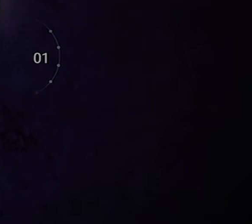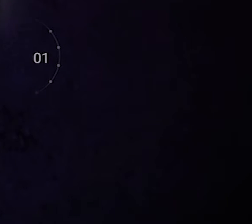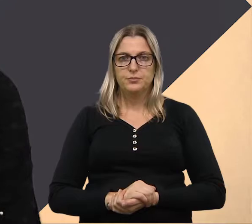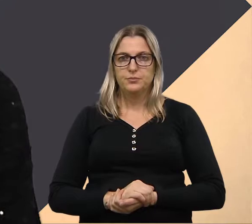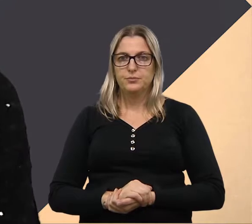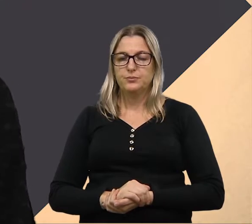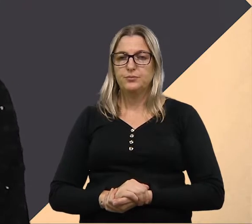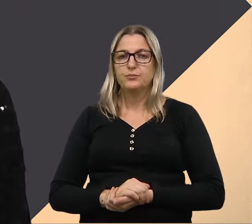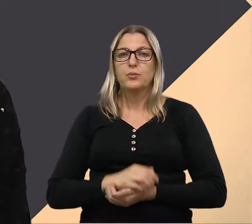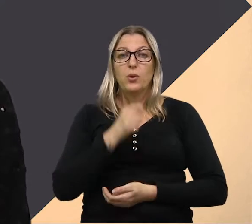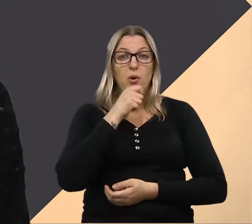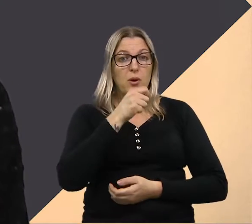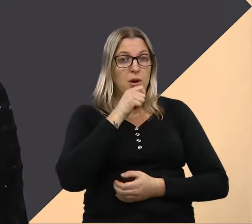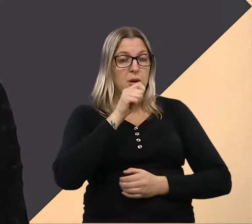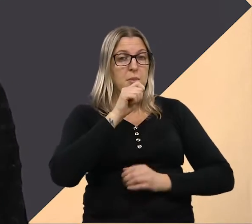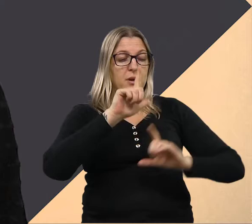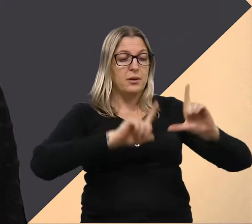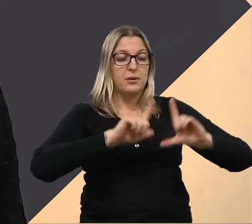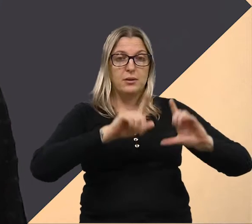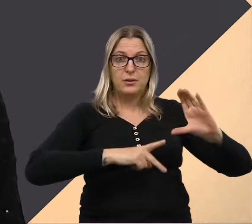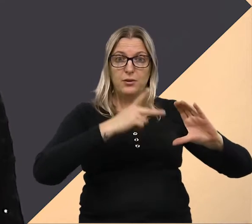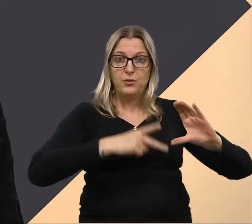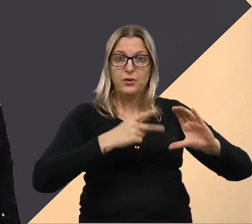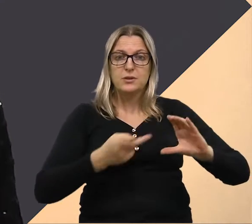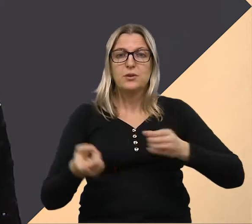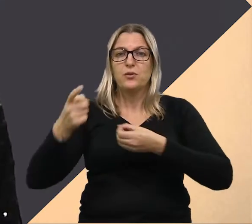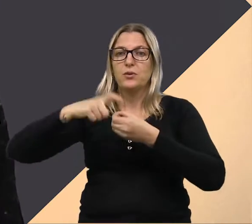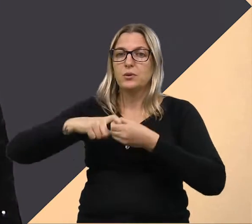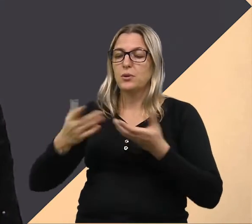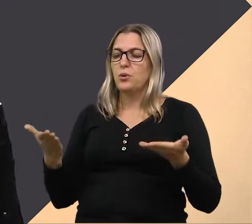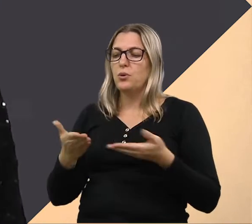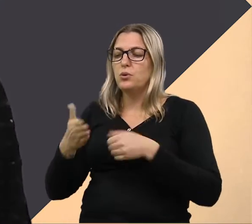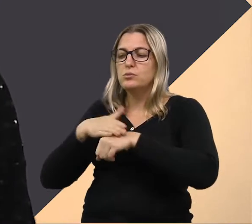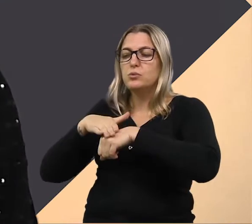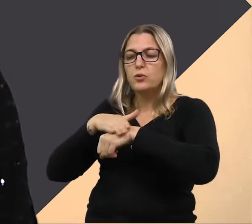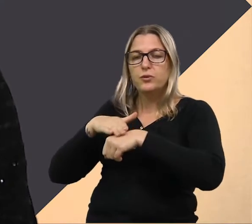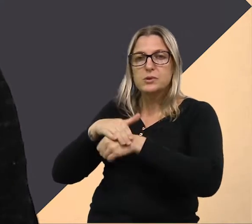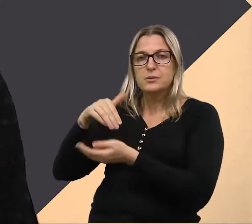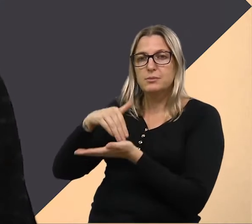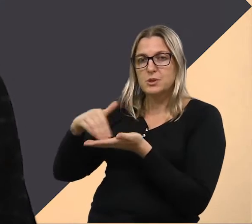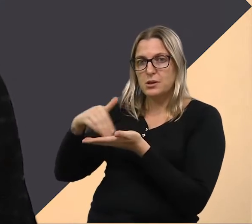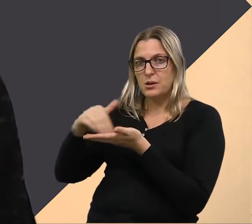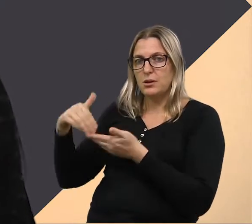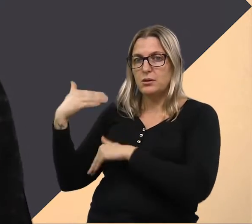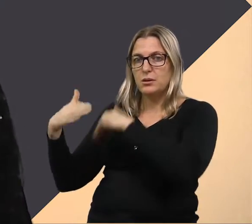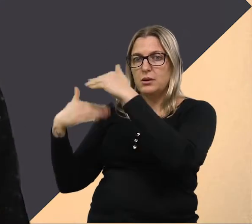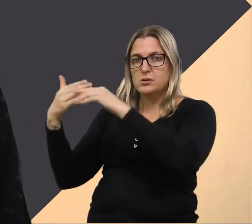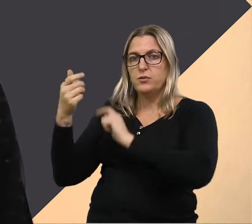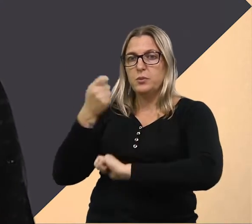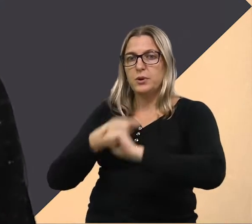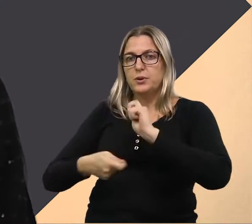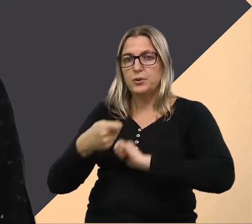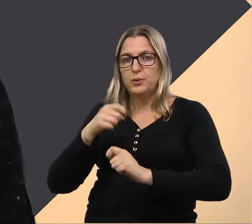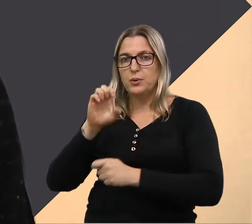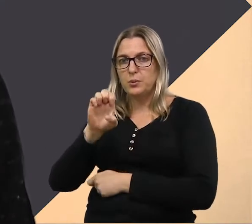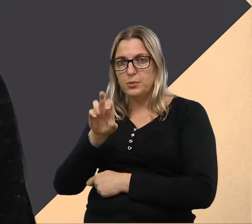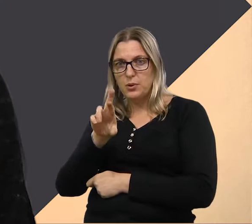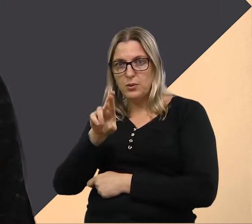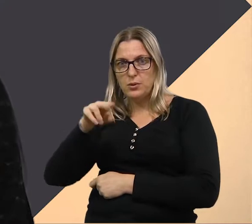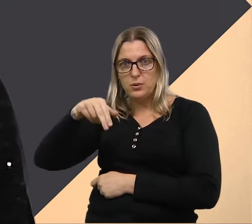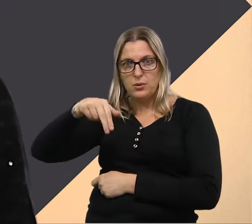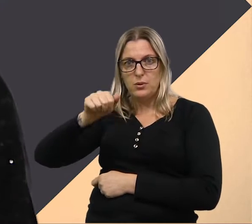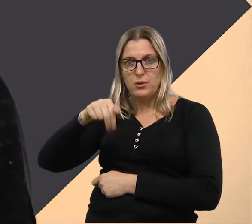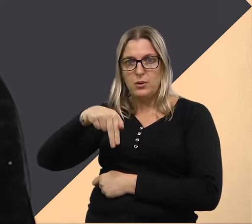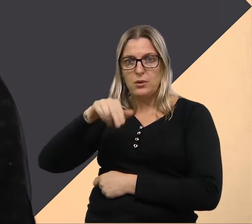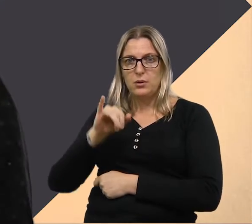e o que é uma entrevista está de volta e no programa de hoje estamos conversando com o secretário de desenvolvimento econômico de Erechim